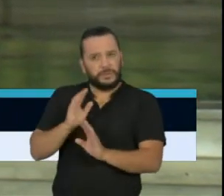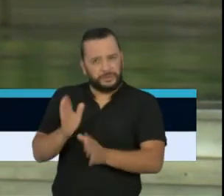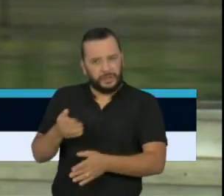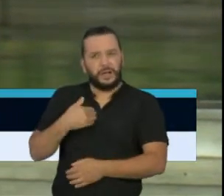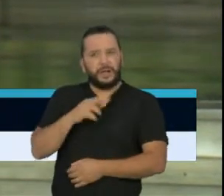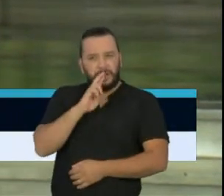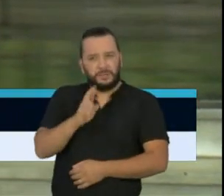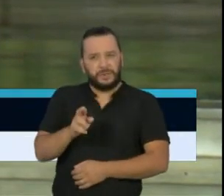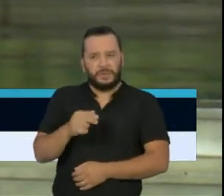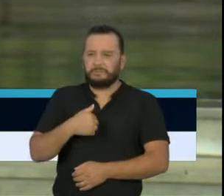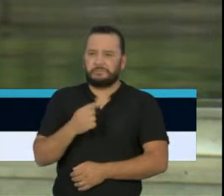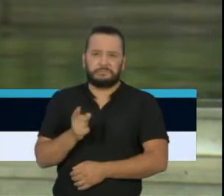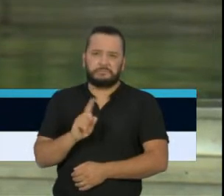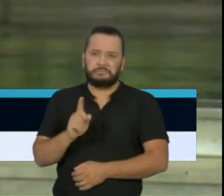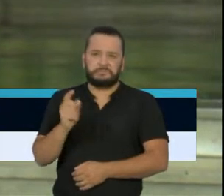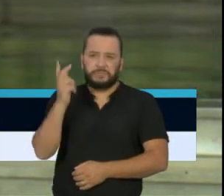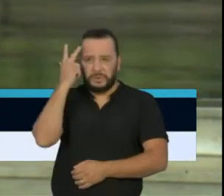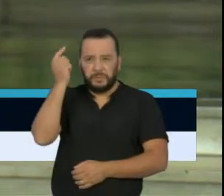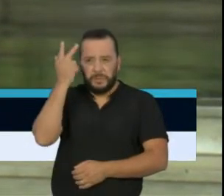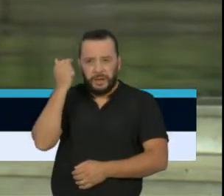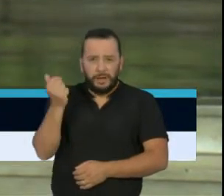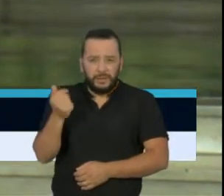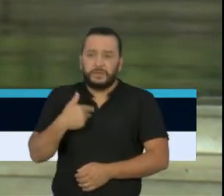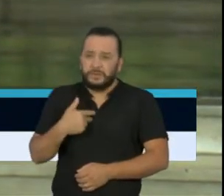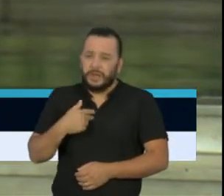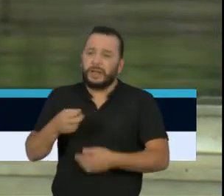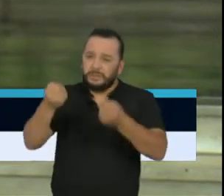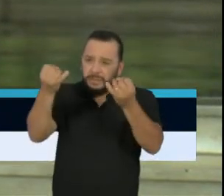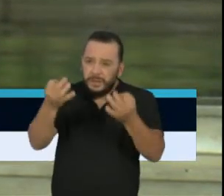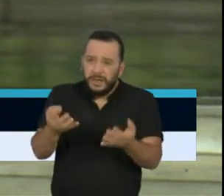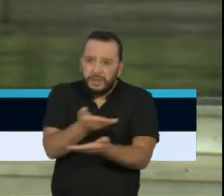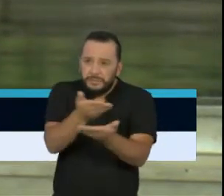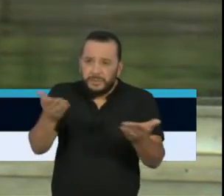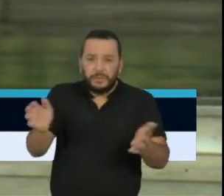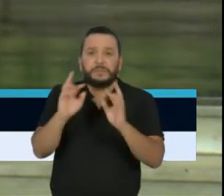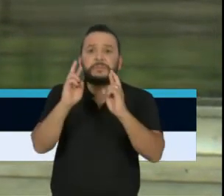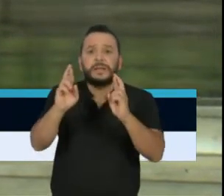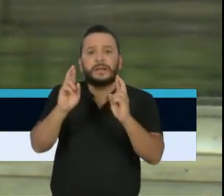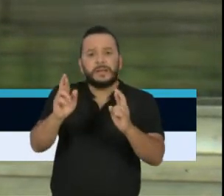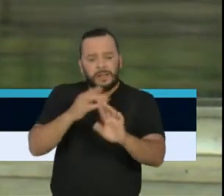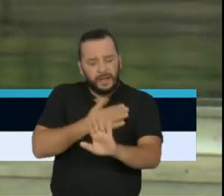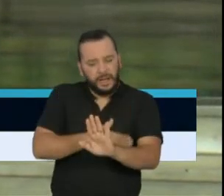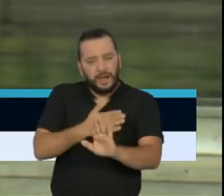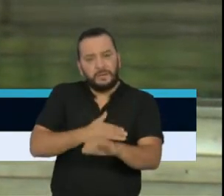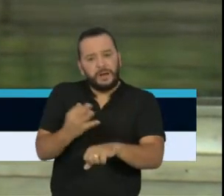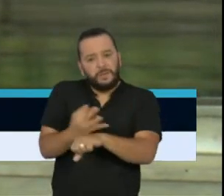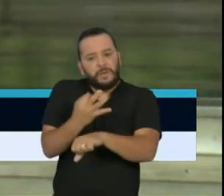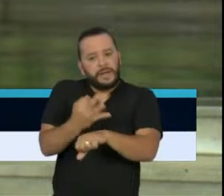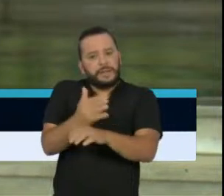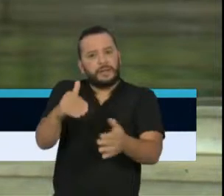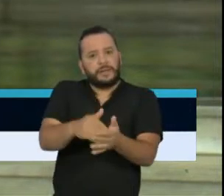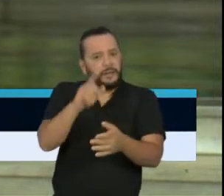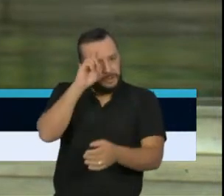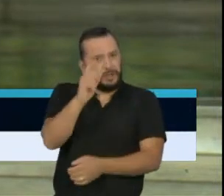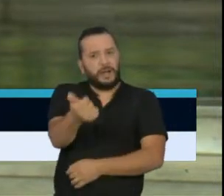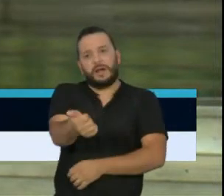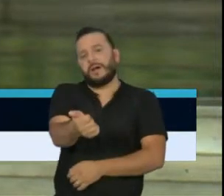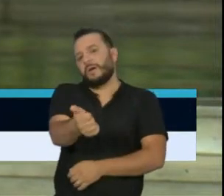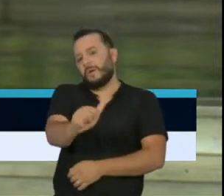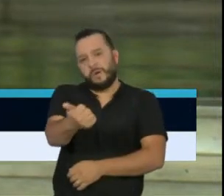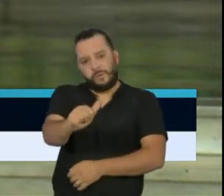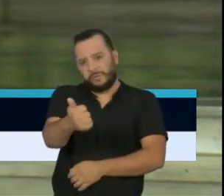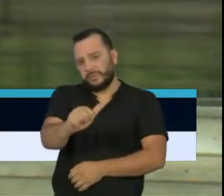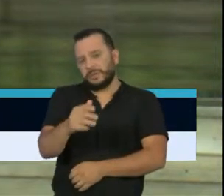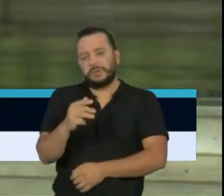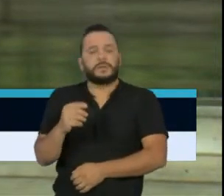a resposta é não. O fato de você dar esperança e previsibilidade não significa que você dá a oportunidade das